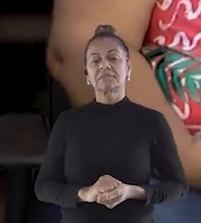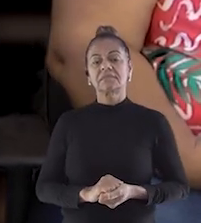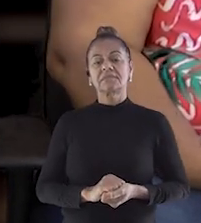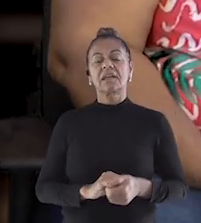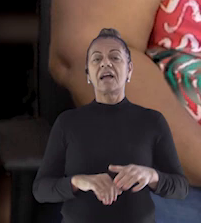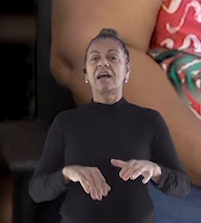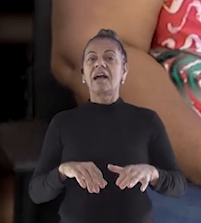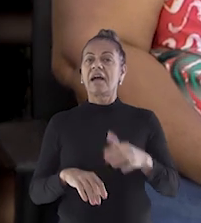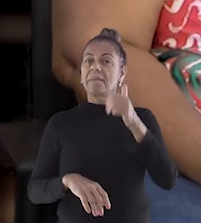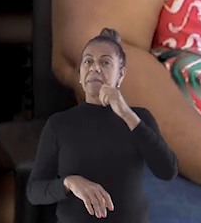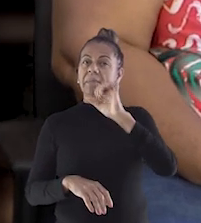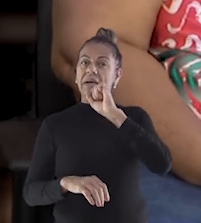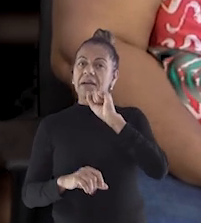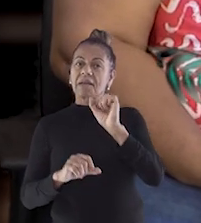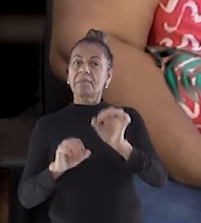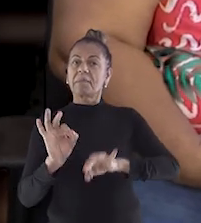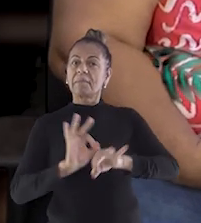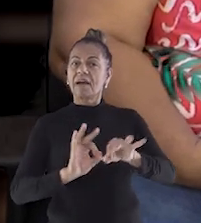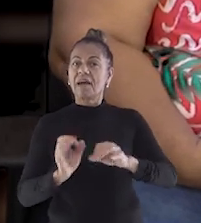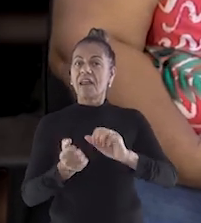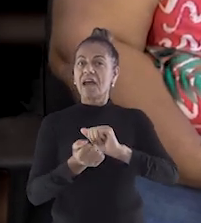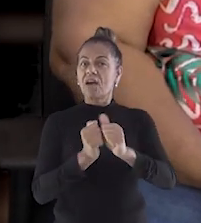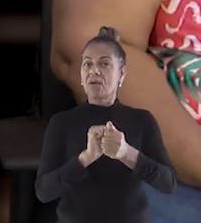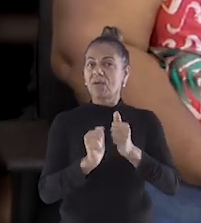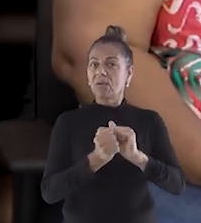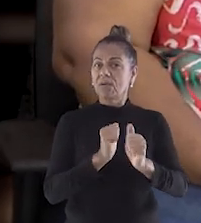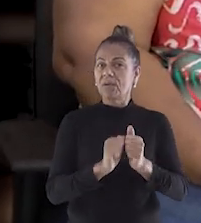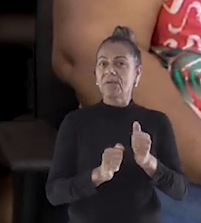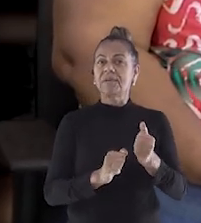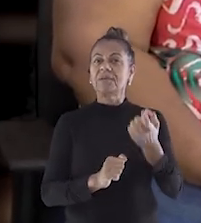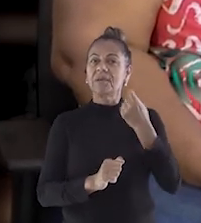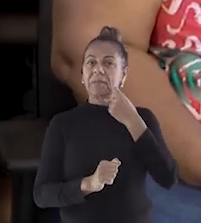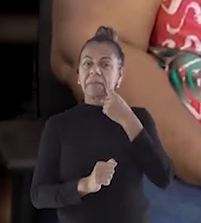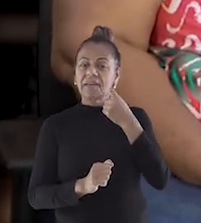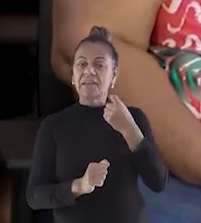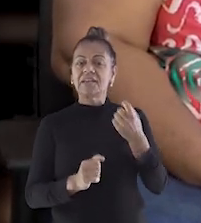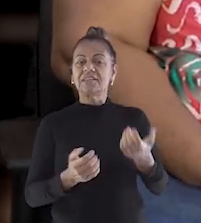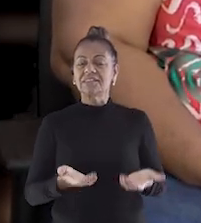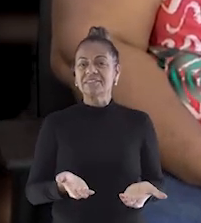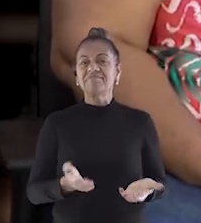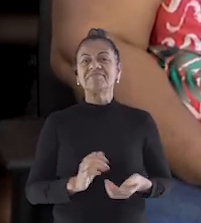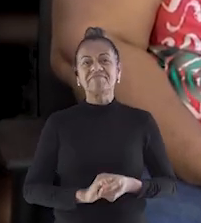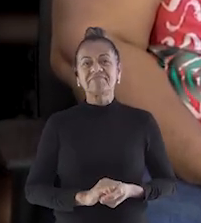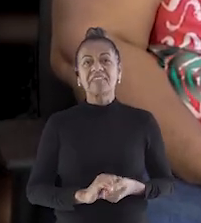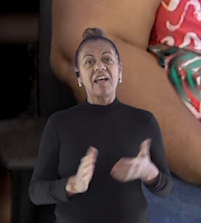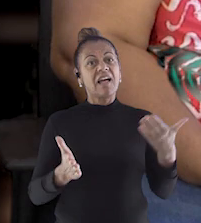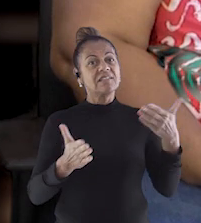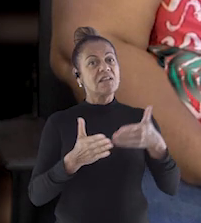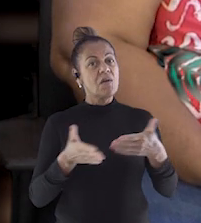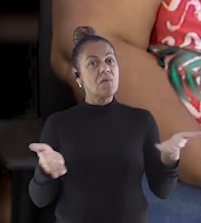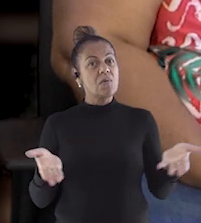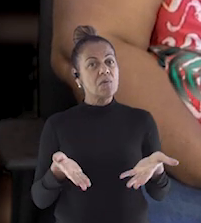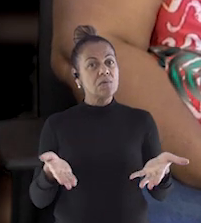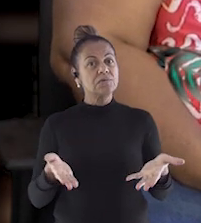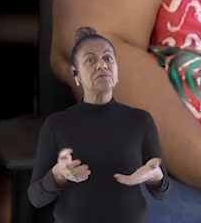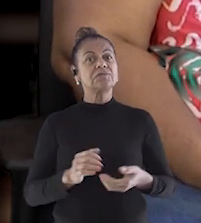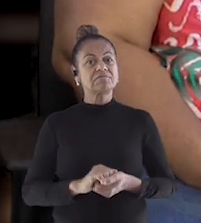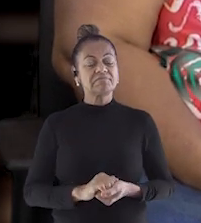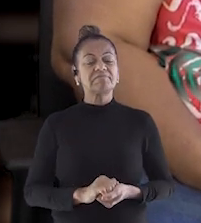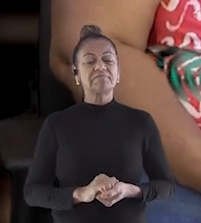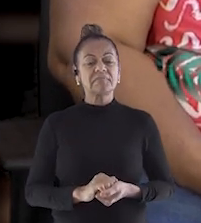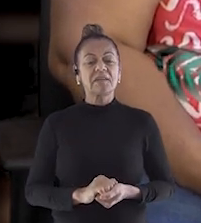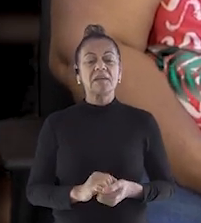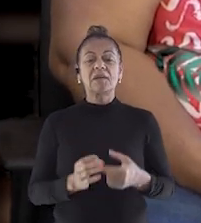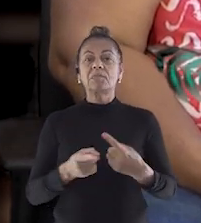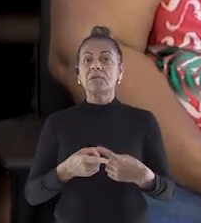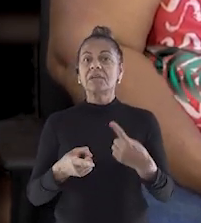para poder ajudar. A minha mãe pegava lá, tirava uma mão, pegava, fazia com arroz para dar pra gente. Até